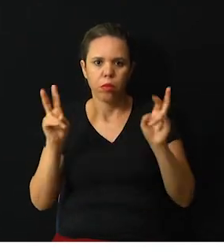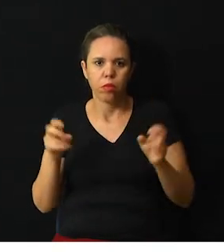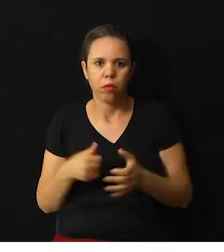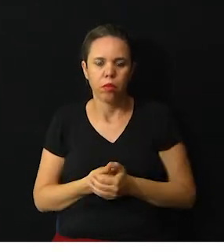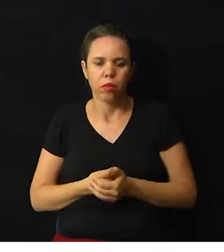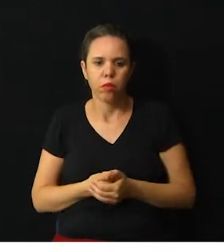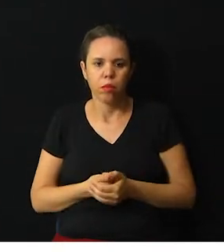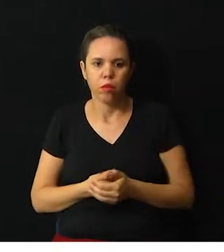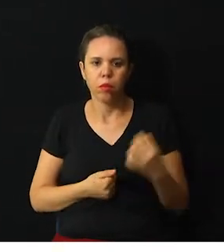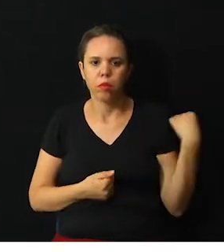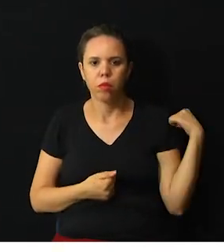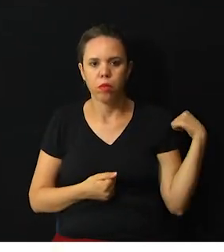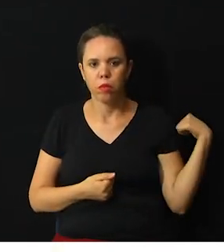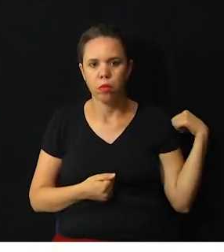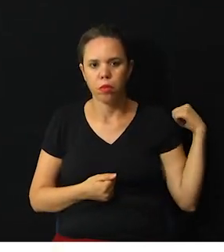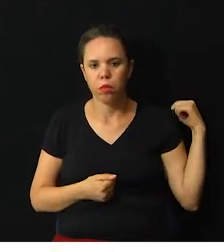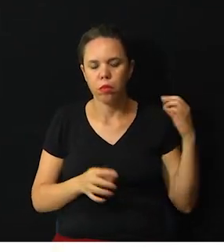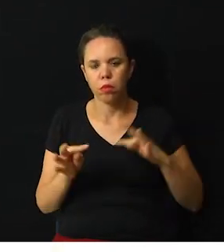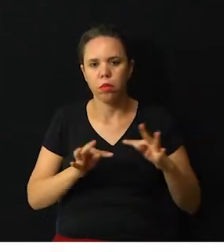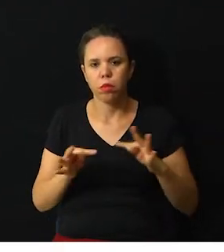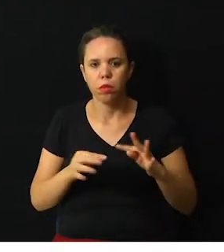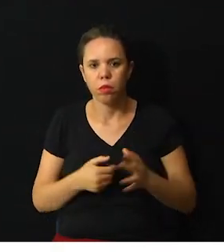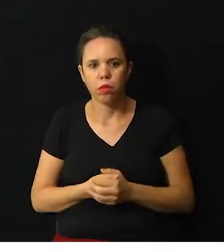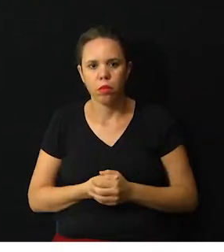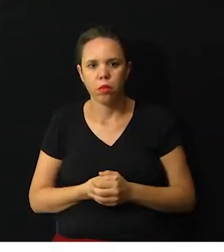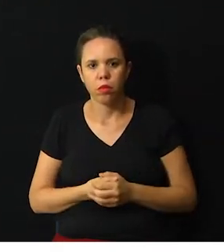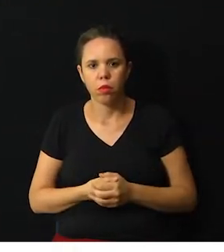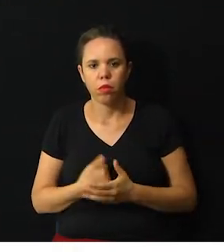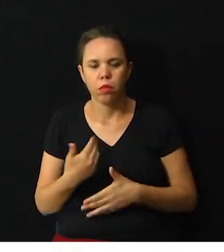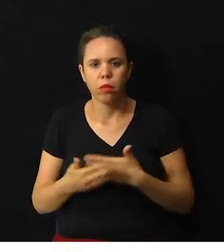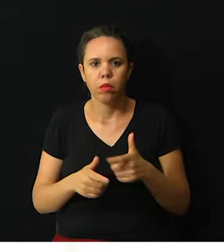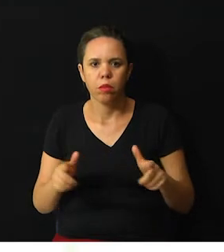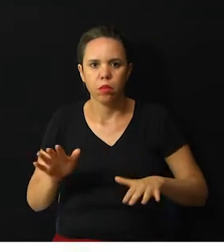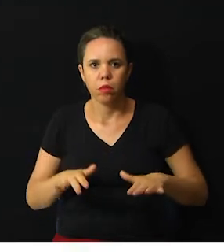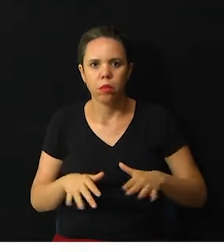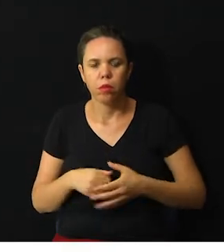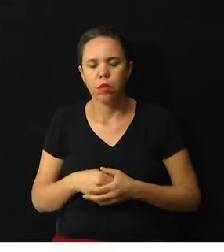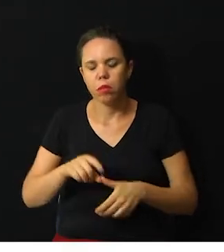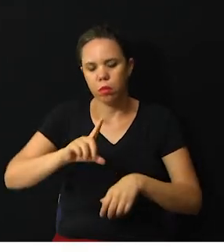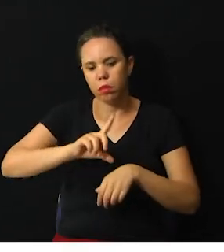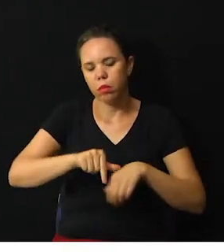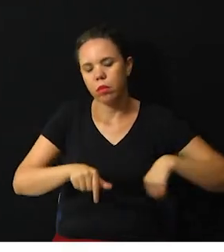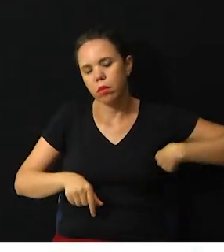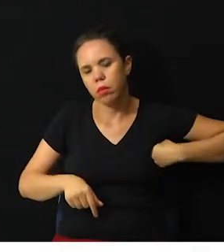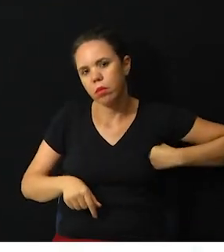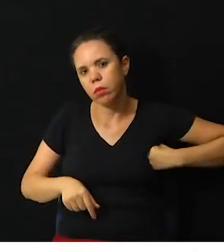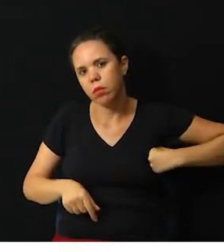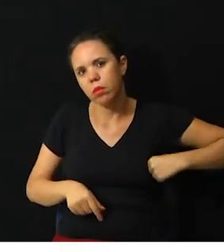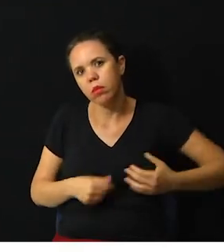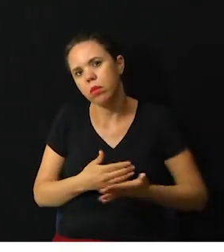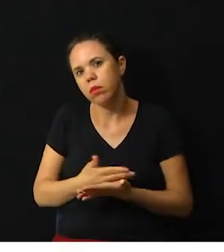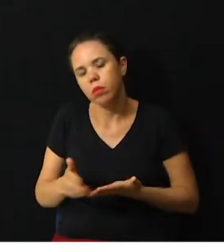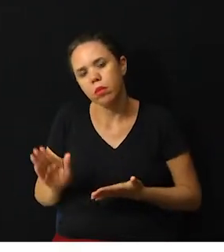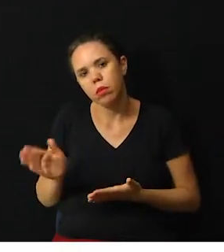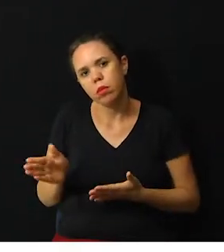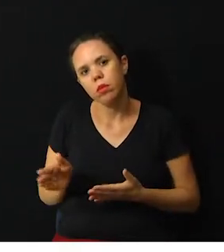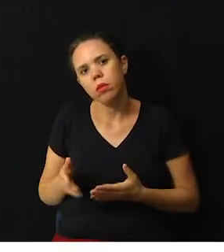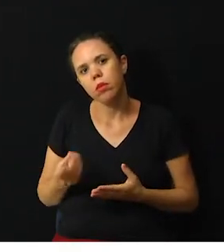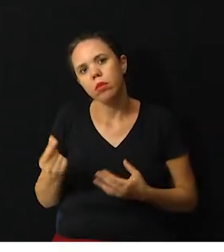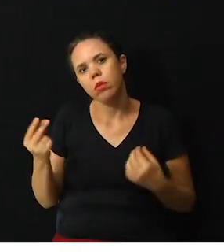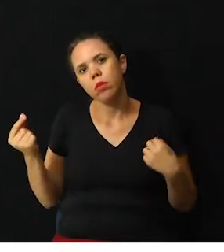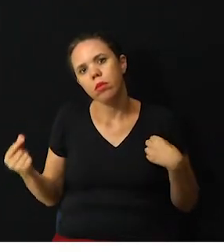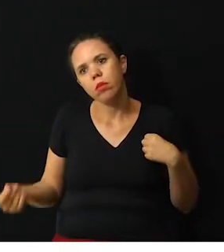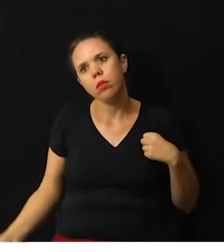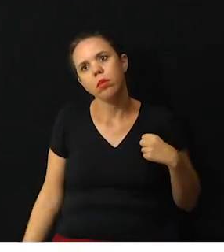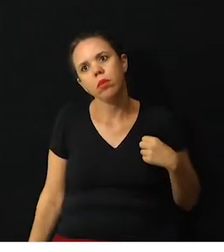respeito disso, ou mesmo começar tratamentos precoces, porque o mais precoce, às vezes, já está atrasado. A doença já começou há